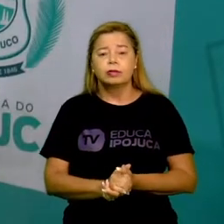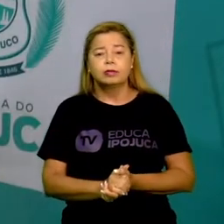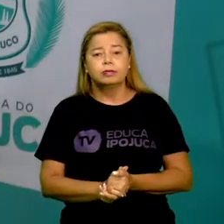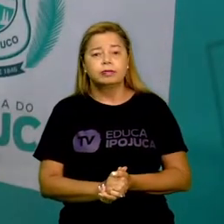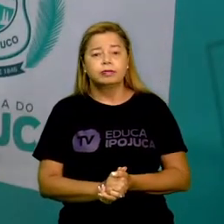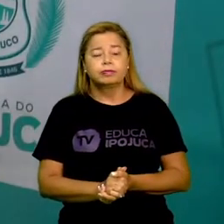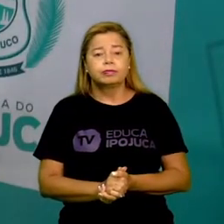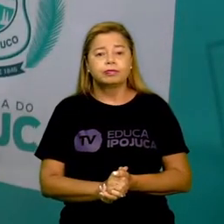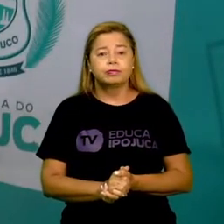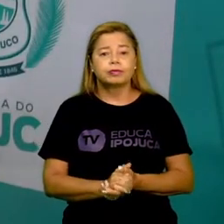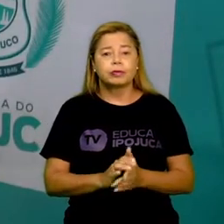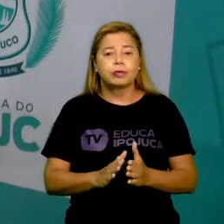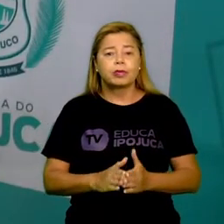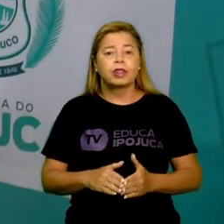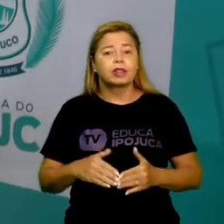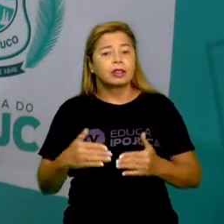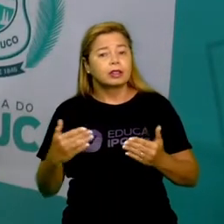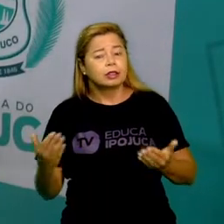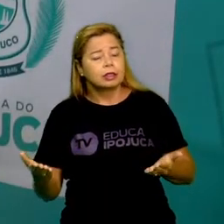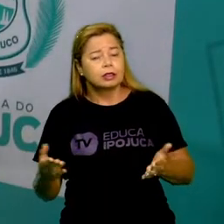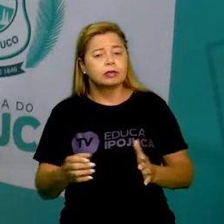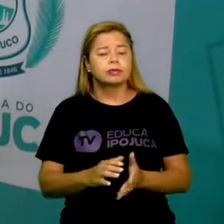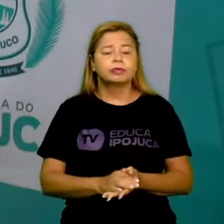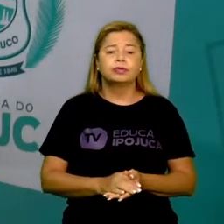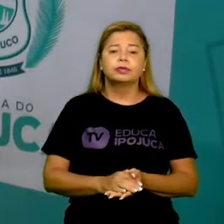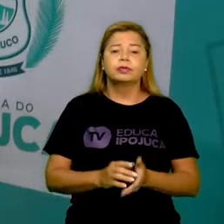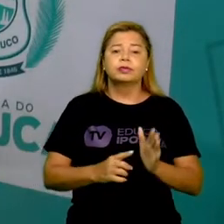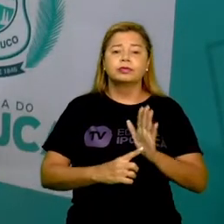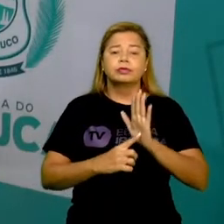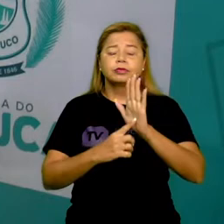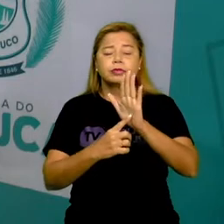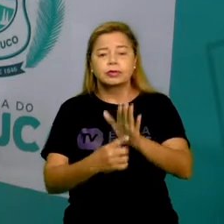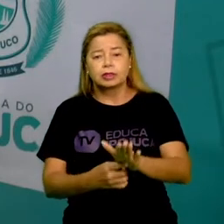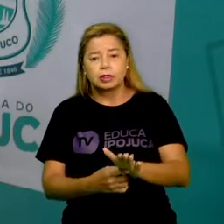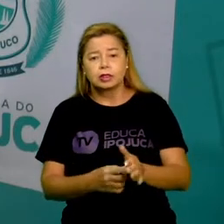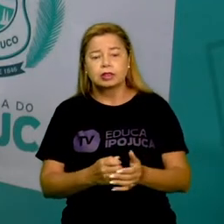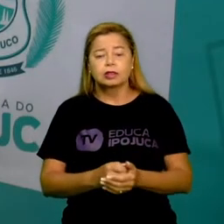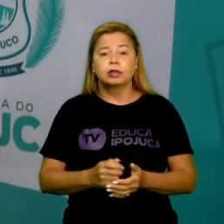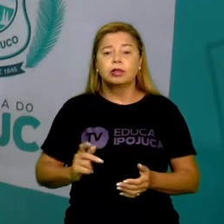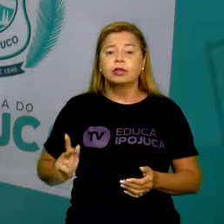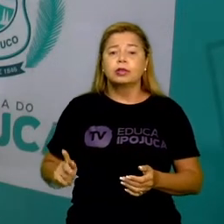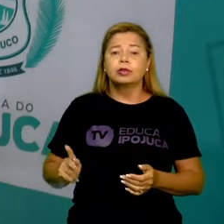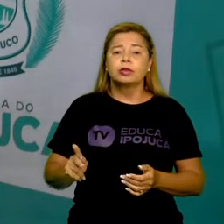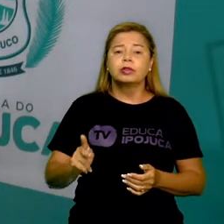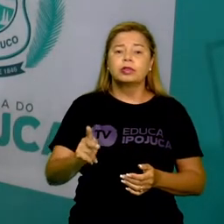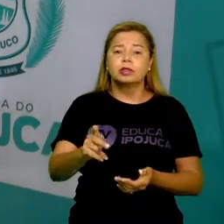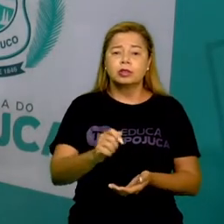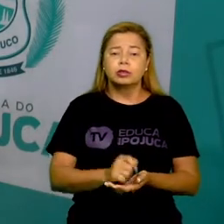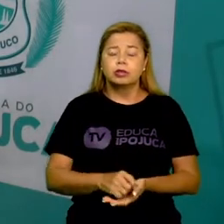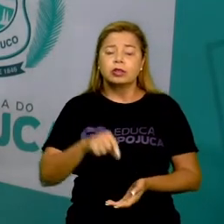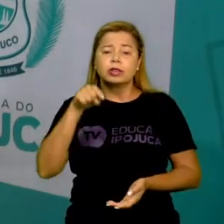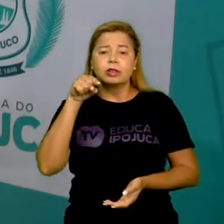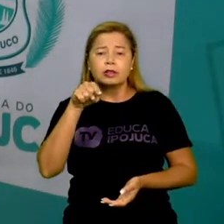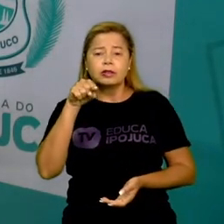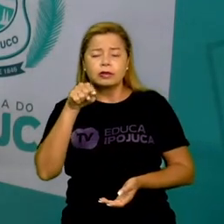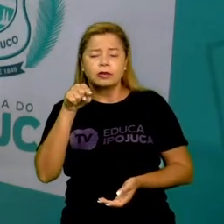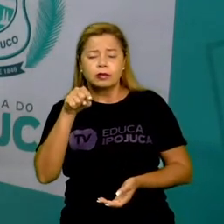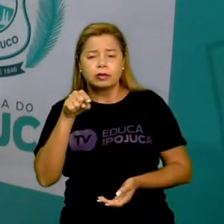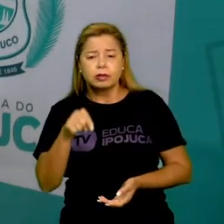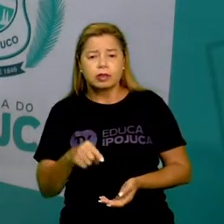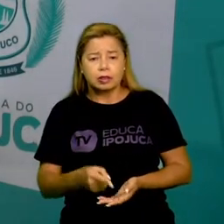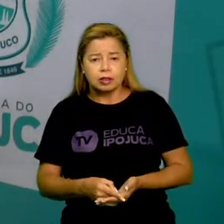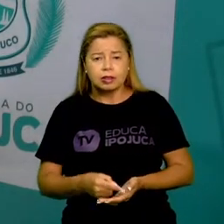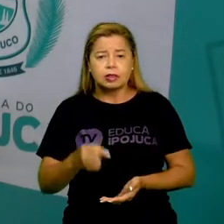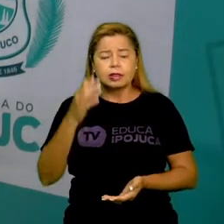E aí, diante dessa apresentação, eu continuo aqui fazendo que você tenha o seu referencial geográfico.